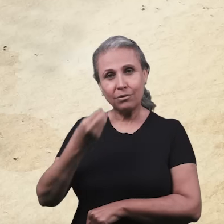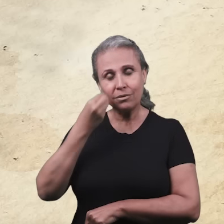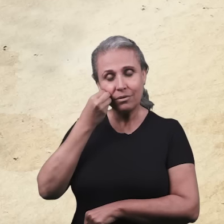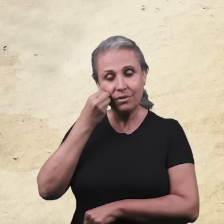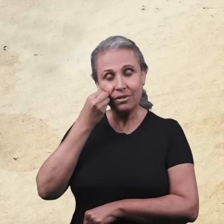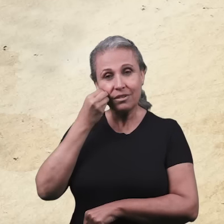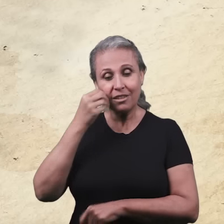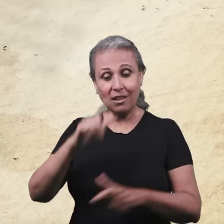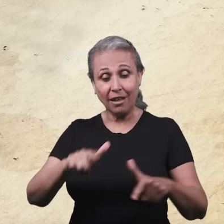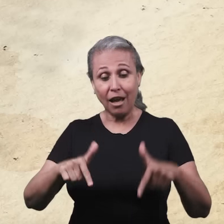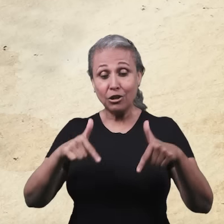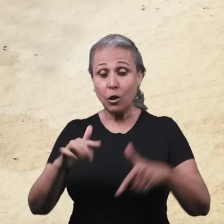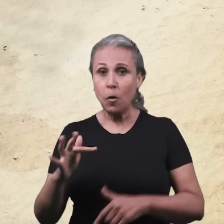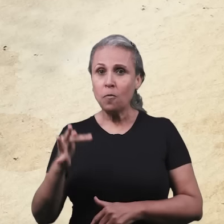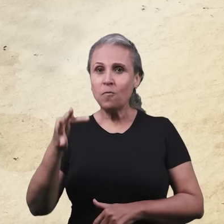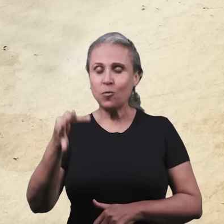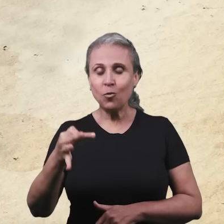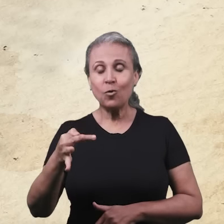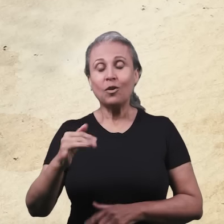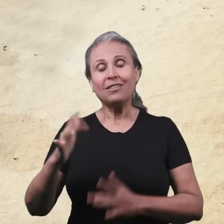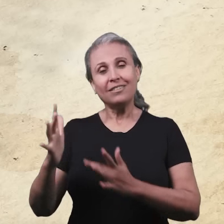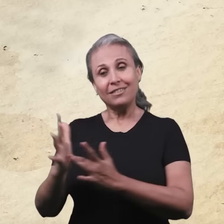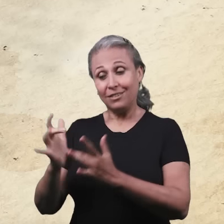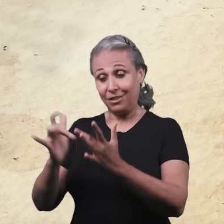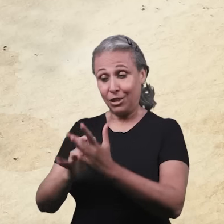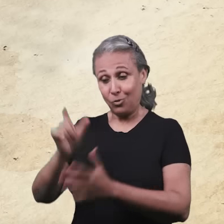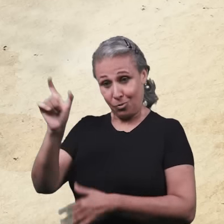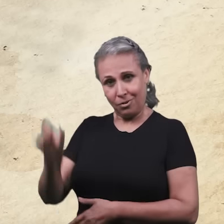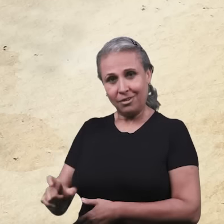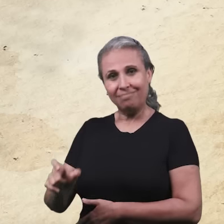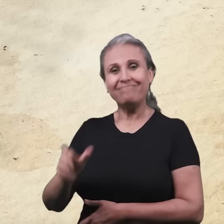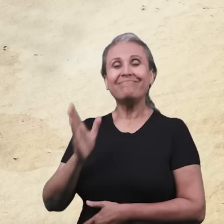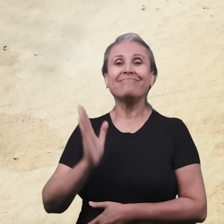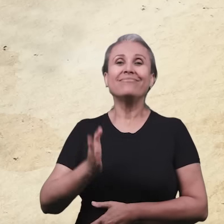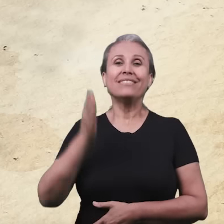frente. E interessante que